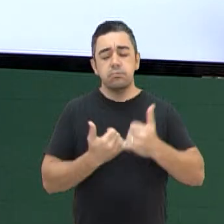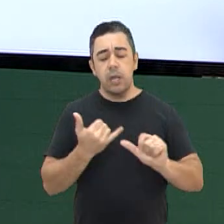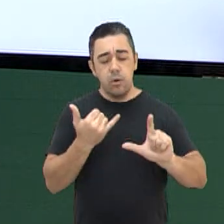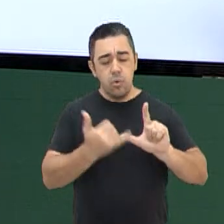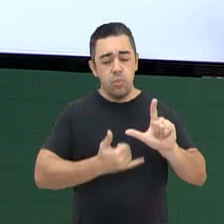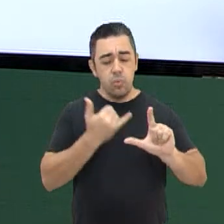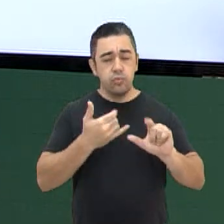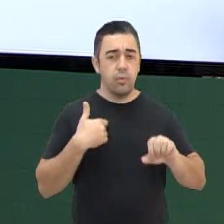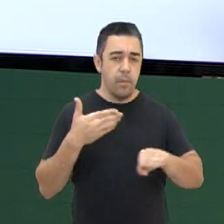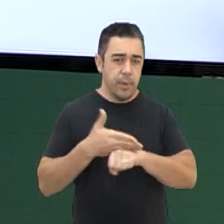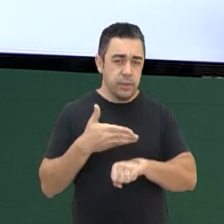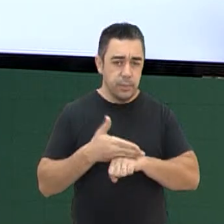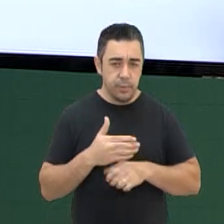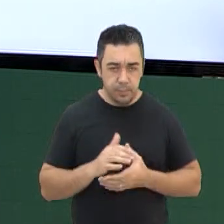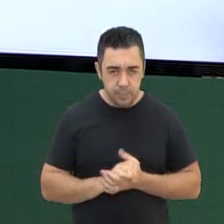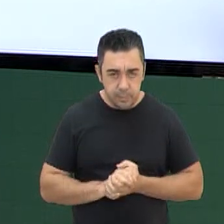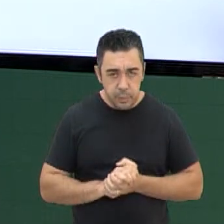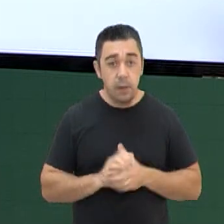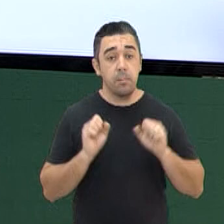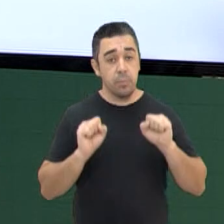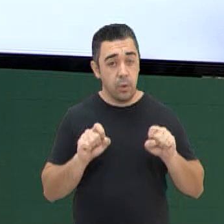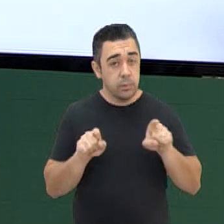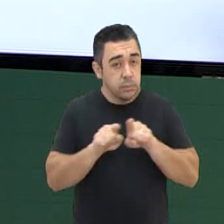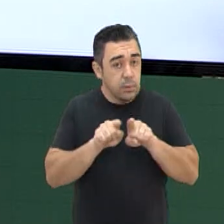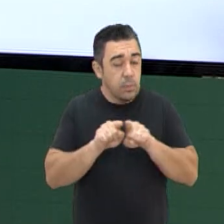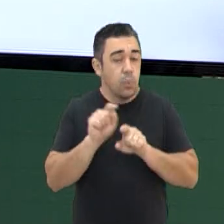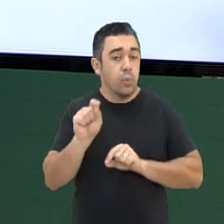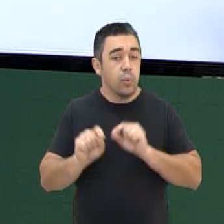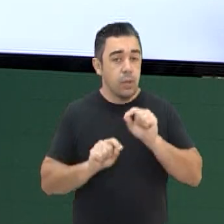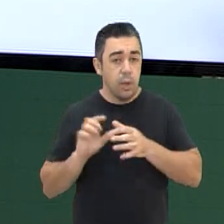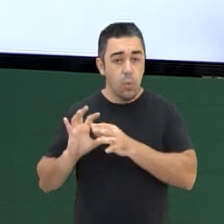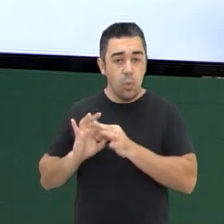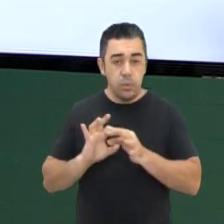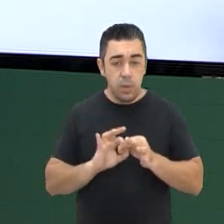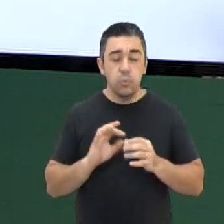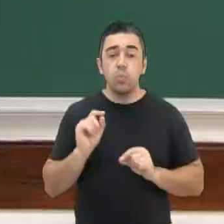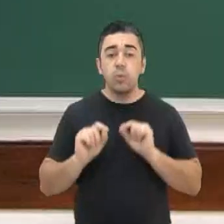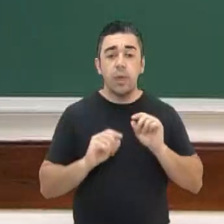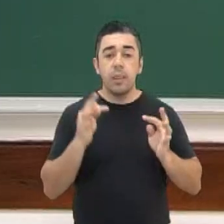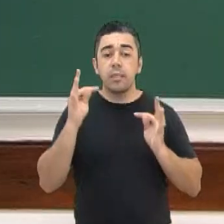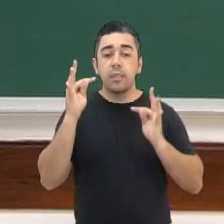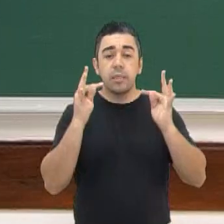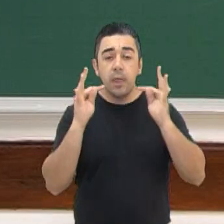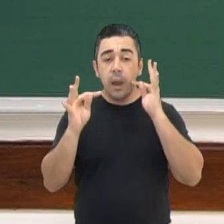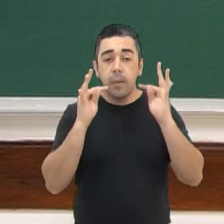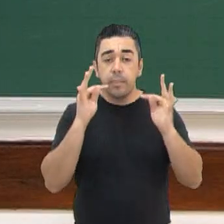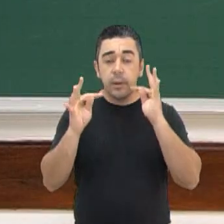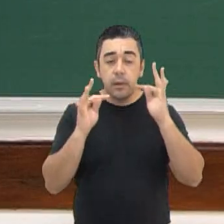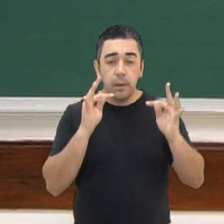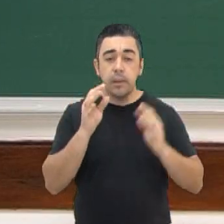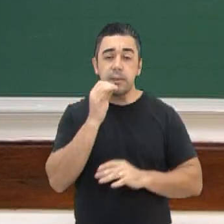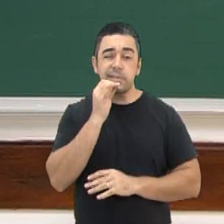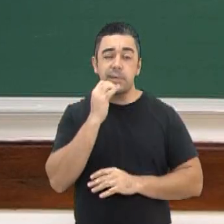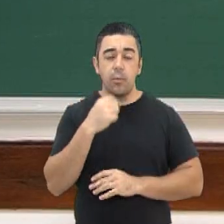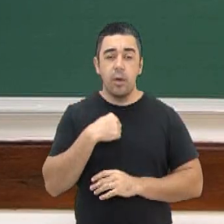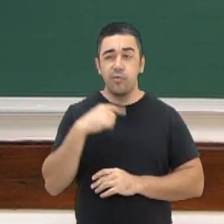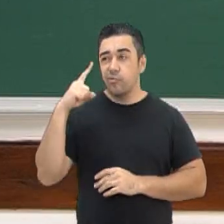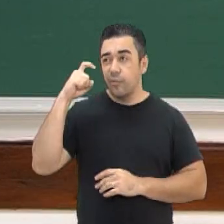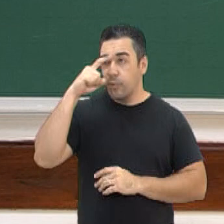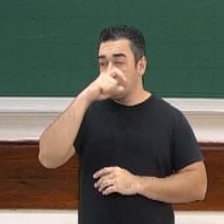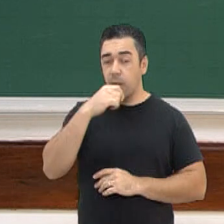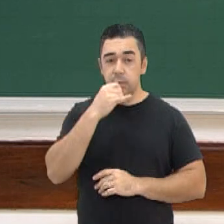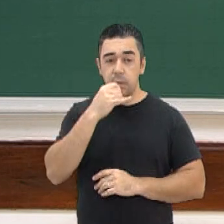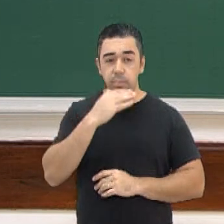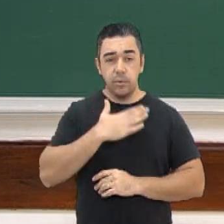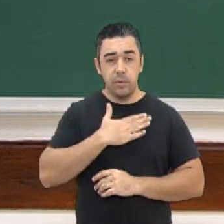participação. A dança pode fazer parte também de um contexto de terapia. Quando uma pessoa está com alguma dificuldade